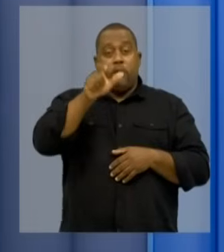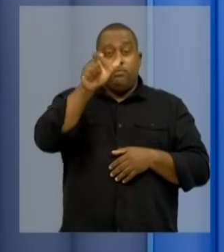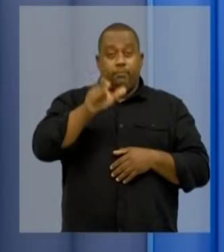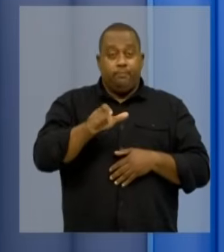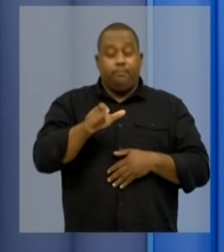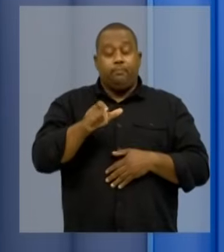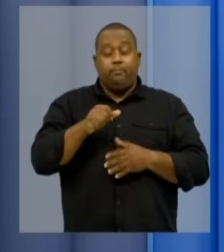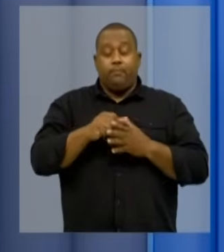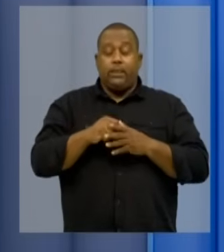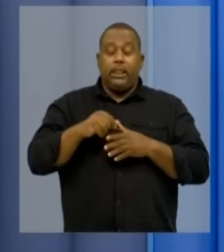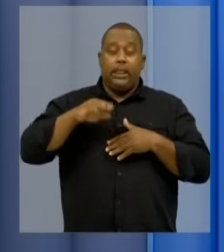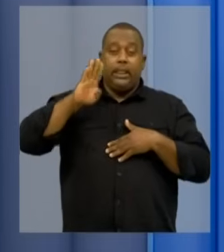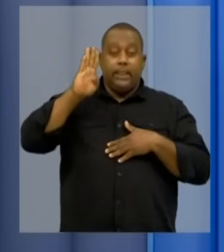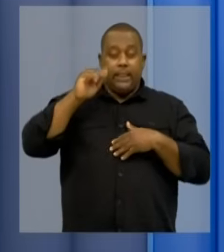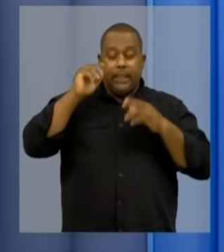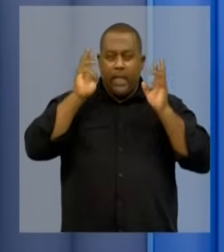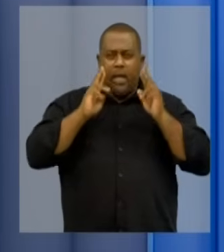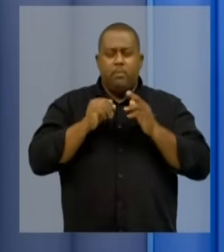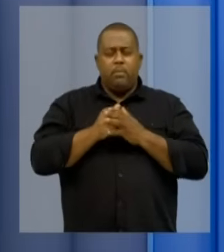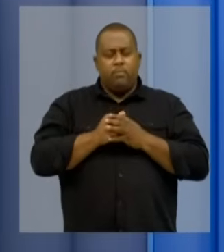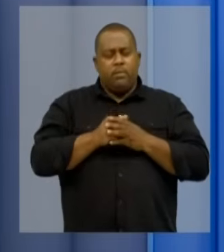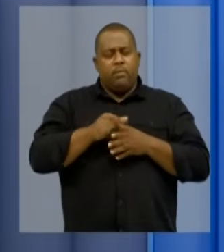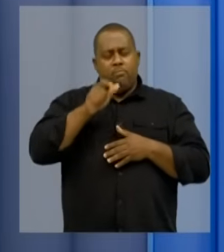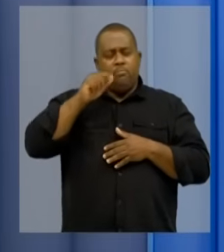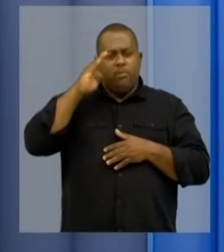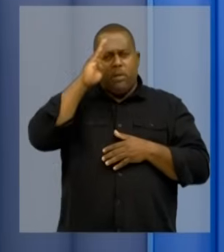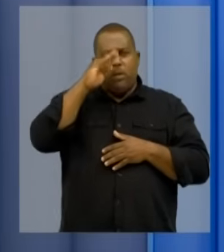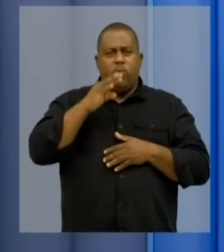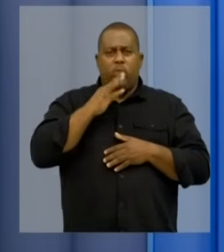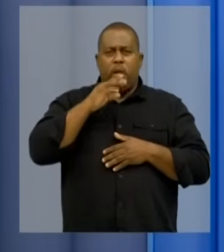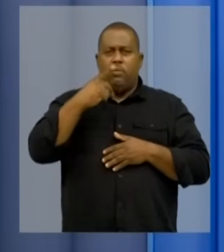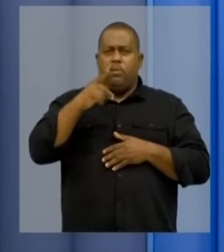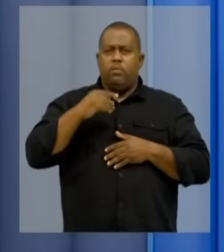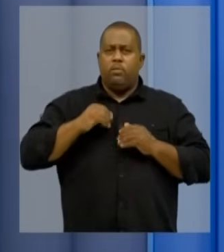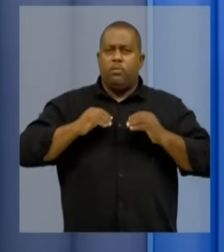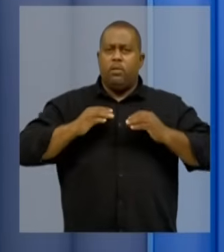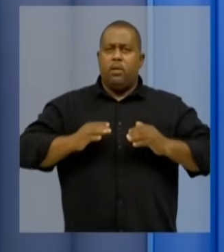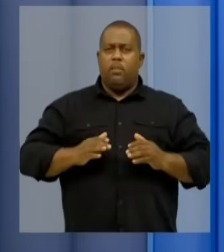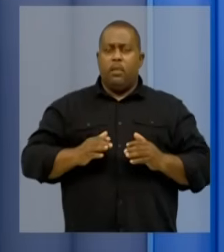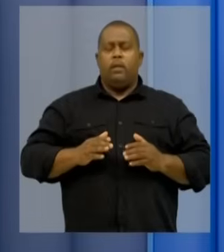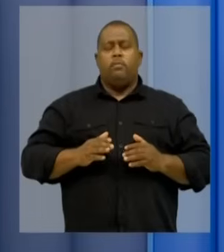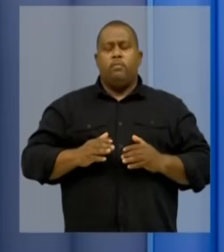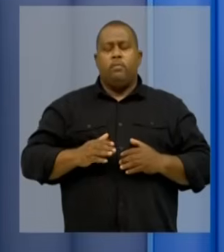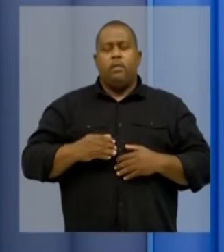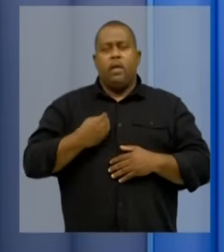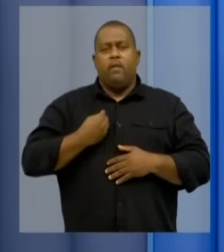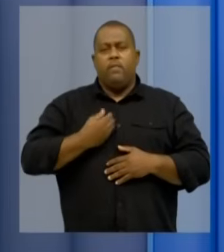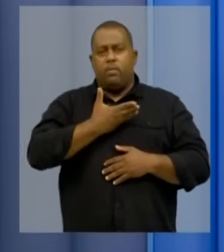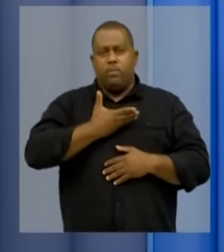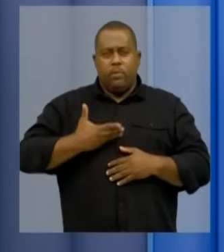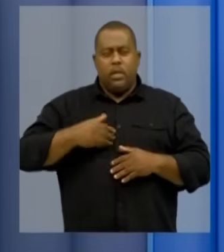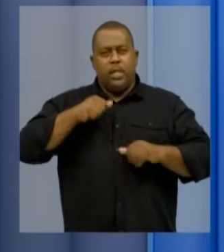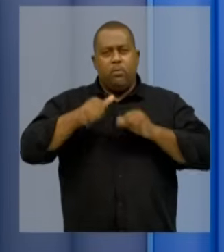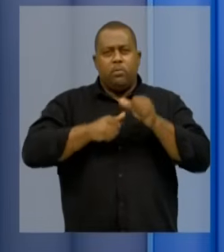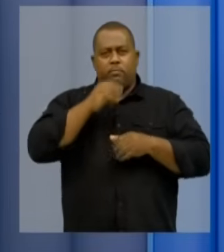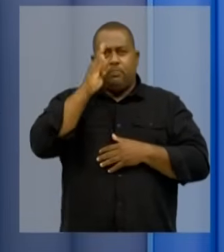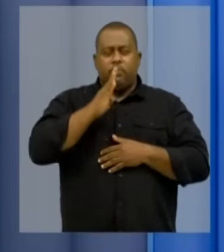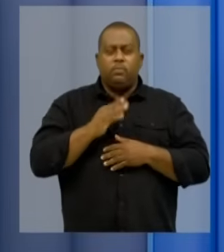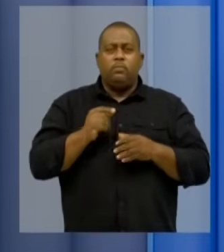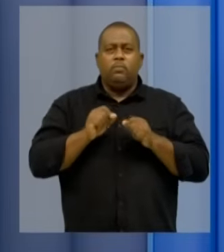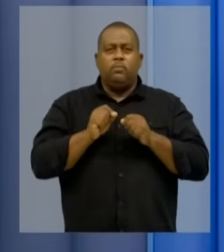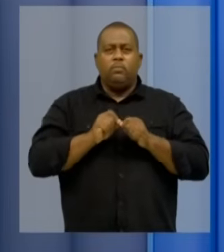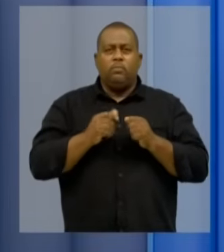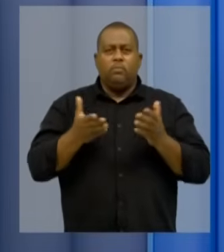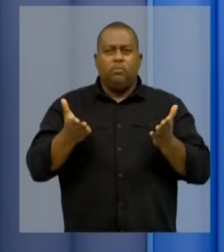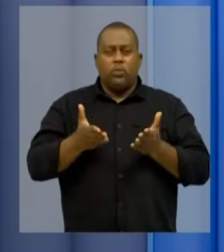Bolsonaro, todos sabem muito bem de sua conduta e do seu zelo pela vida pública. E tem transformado o nosso Brasil. O que nós vivemos hoje